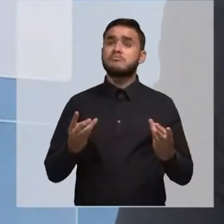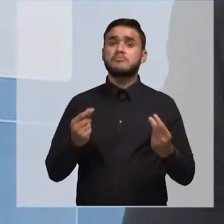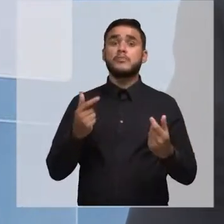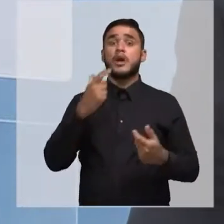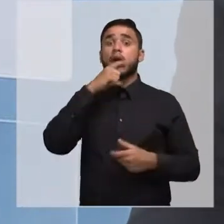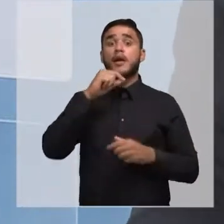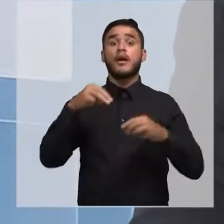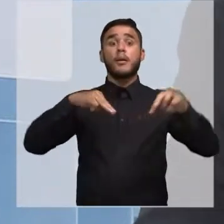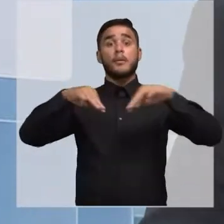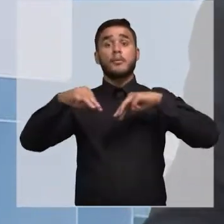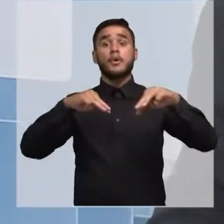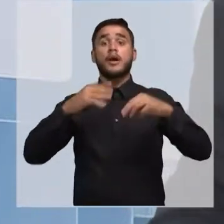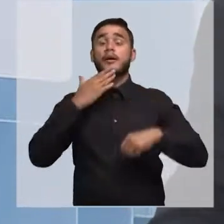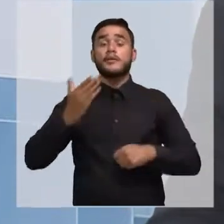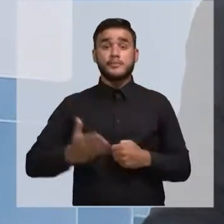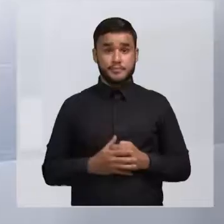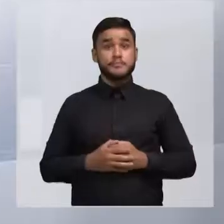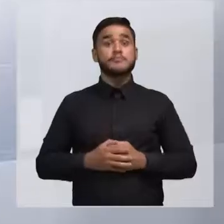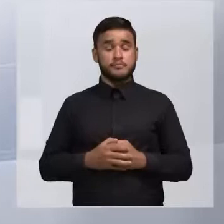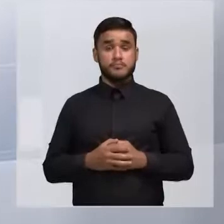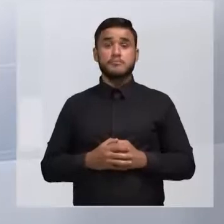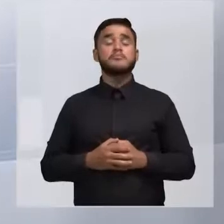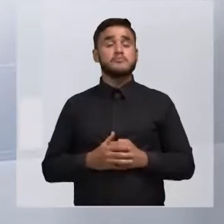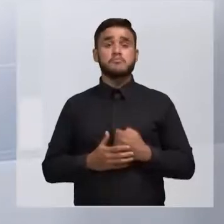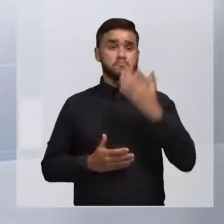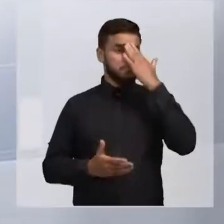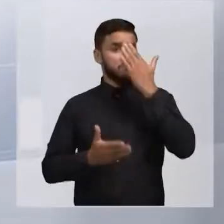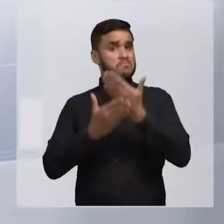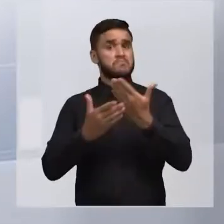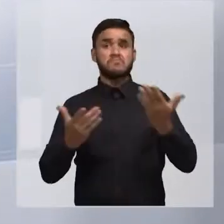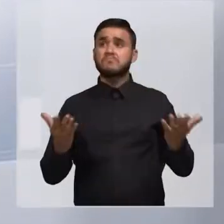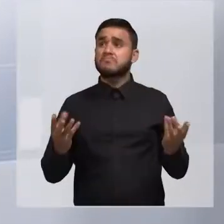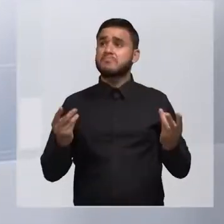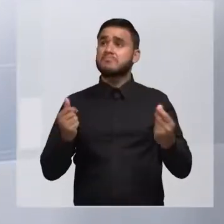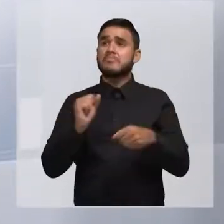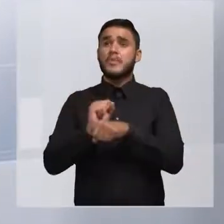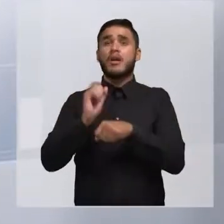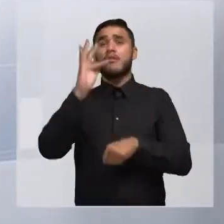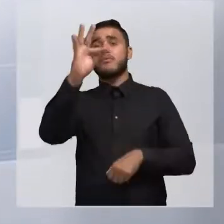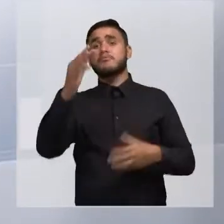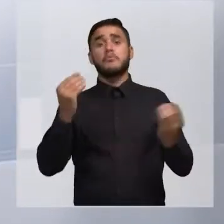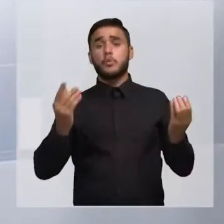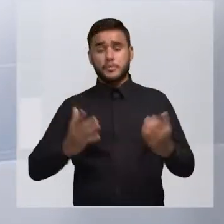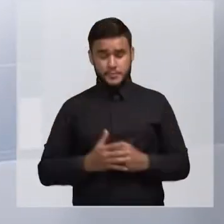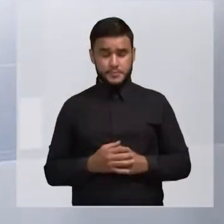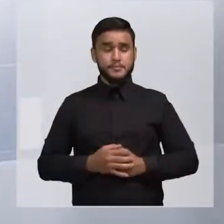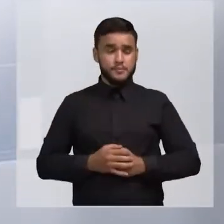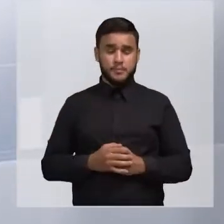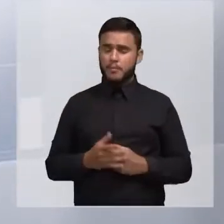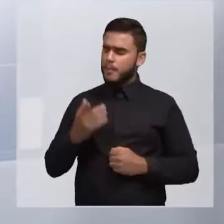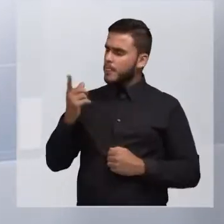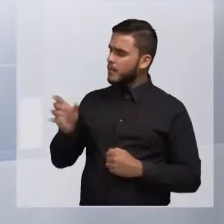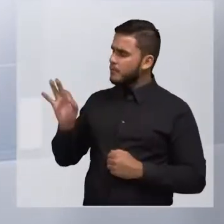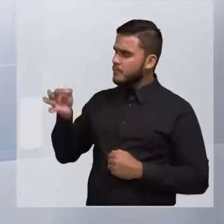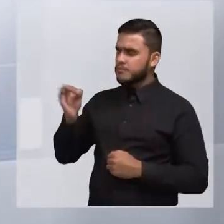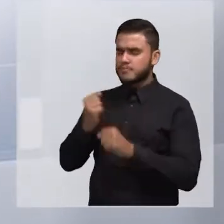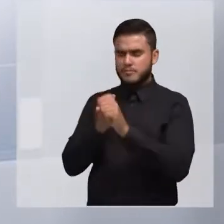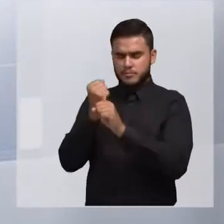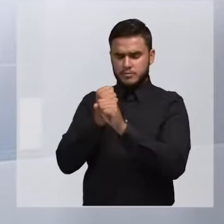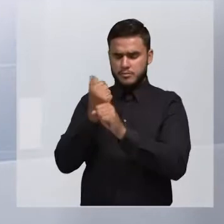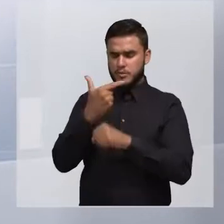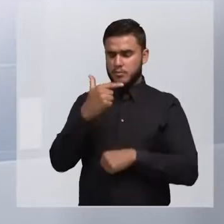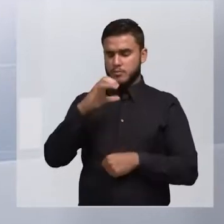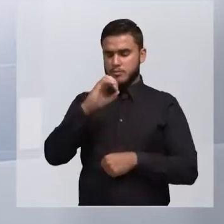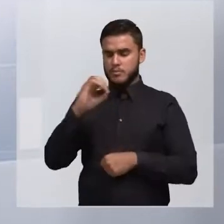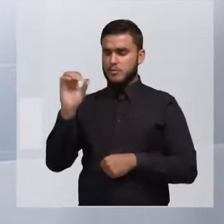você perde a esperança, né, Luiz? Sem dúvida. Tanto que, por exemplo, quando nós estávamos no ano de